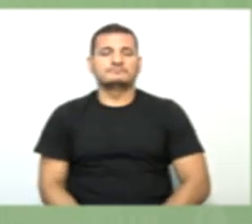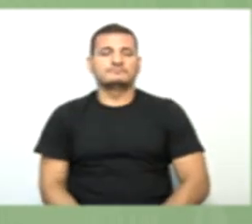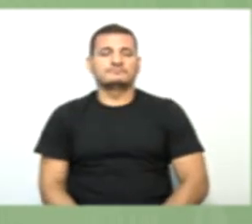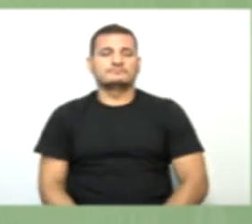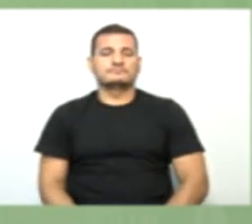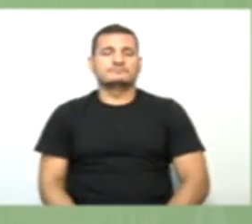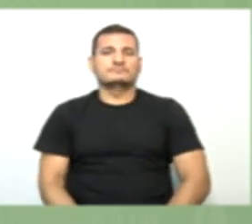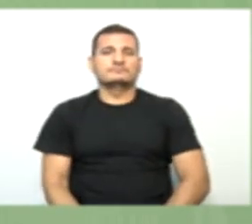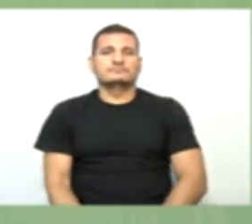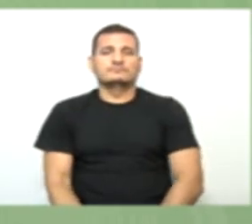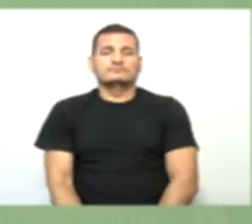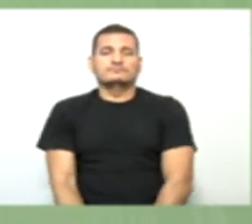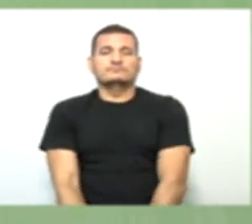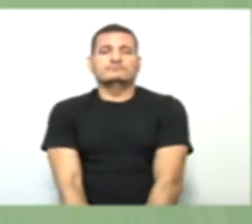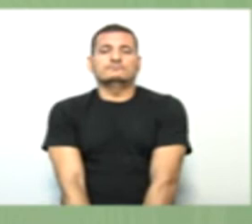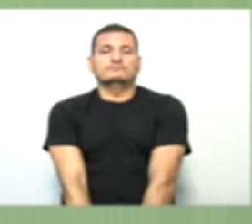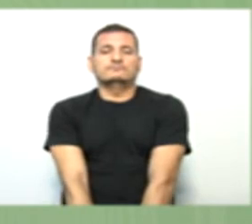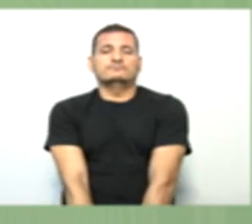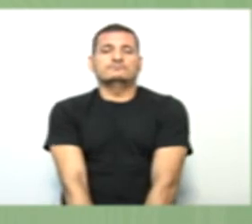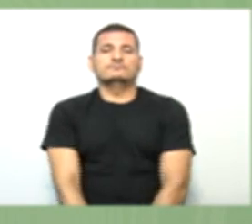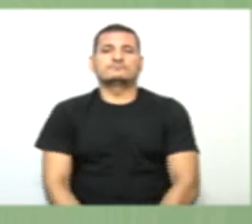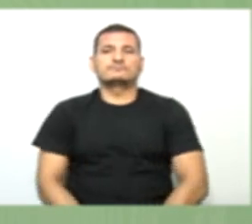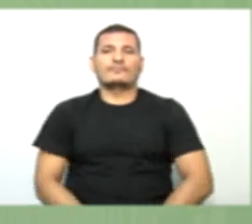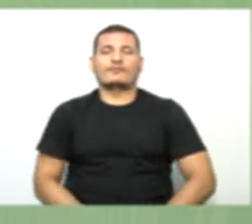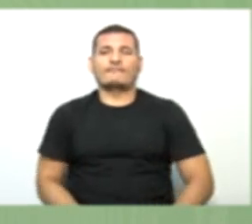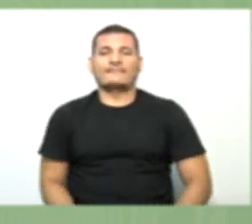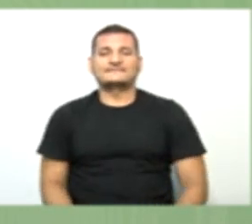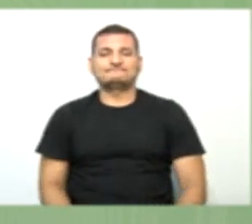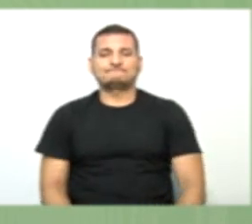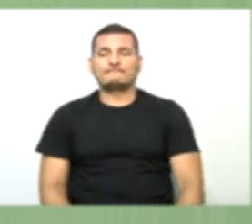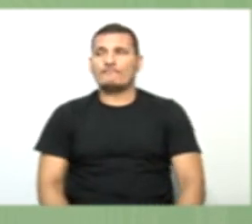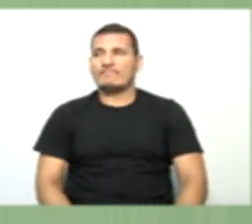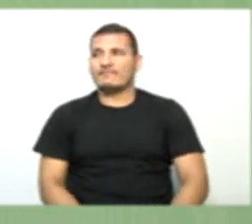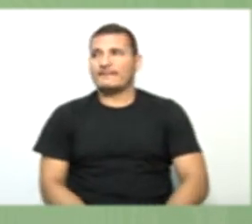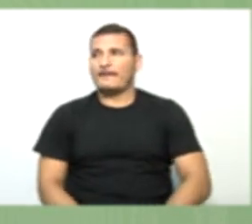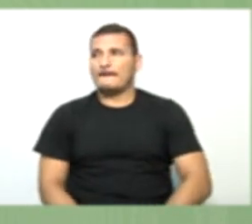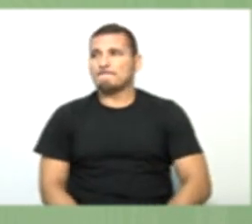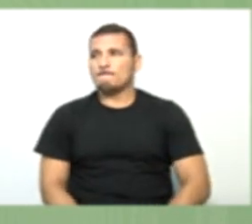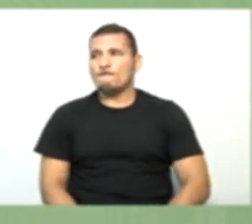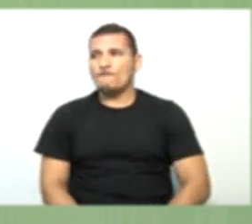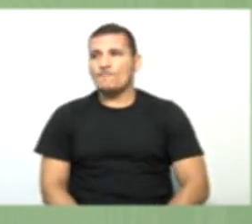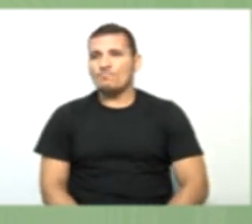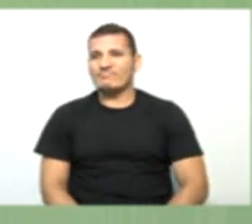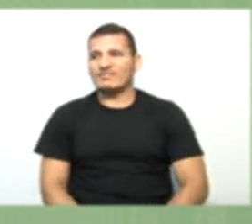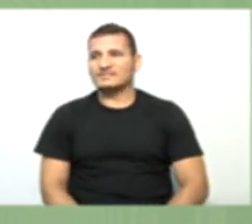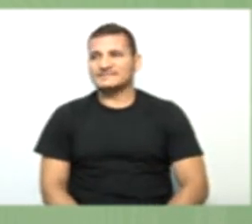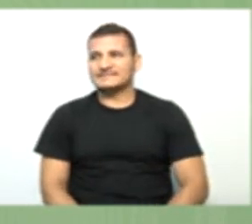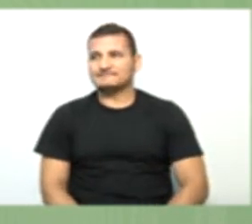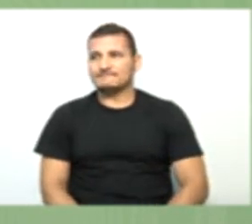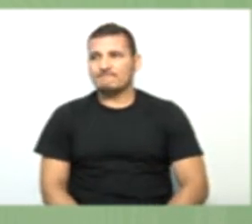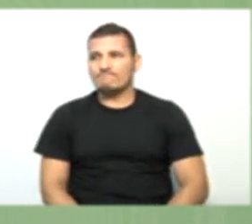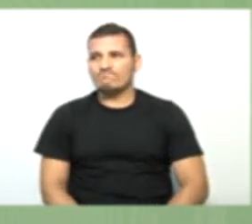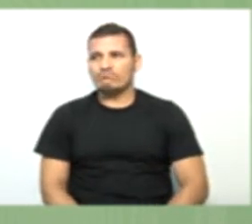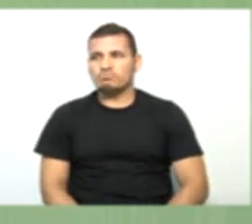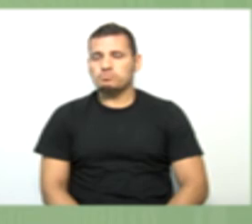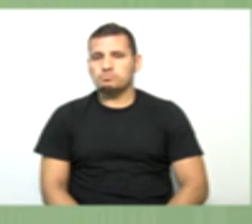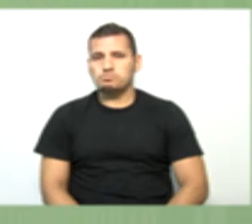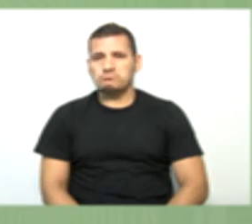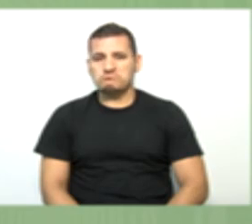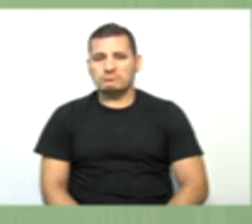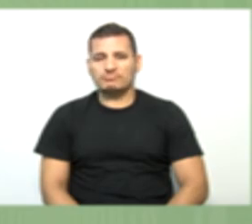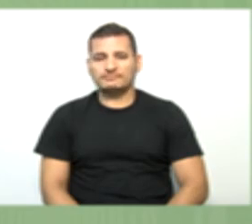de variável com escopo local e variável com escopo global. Então aqui nós temos o